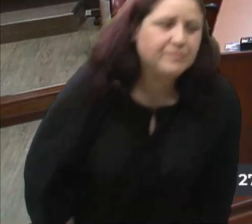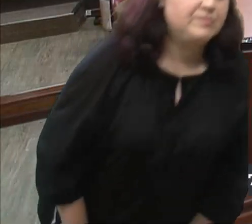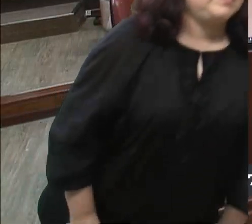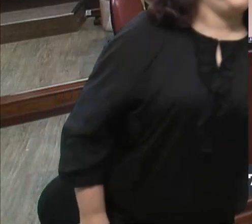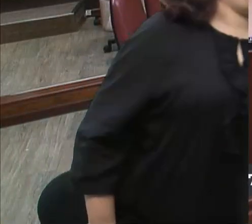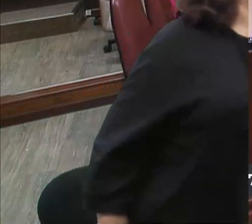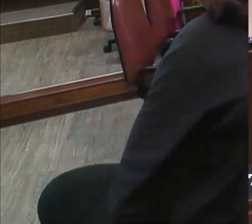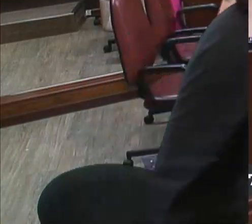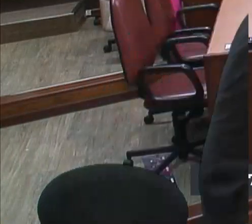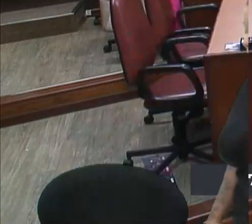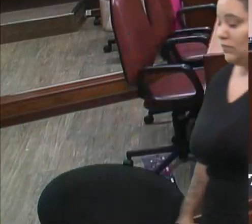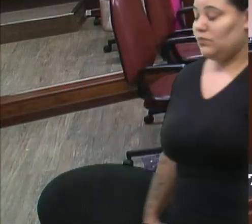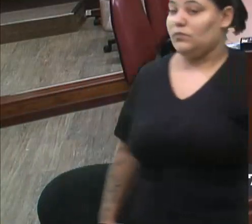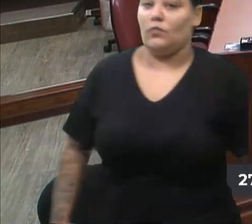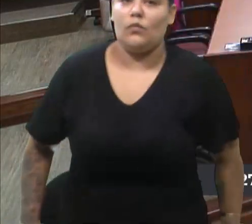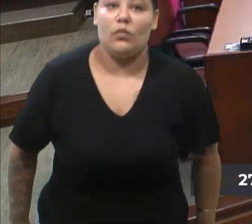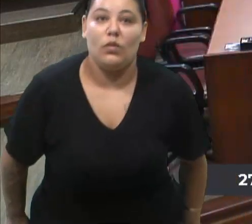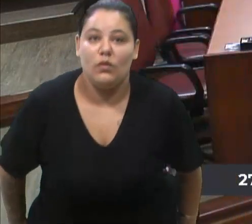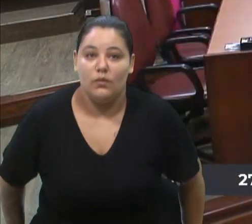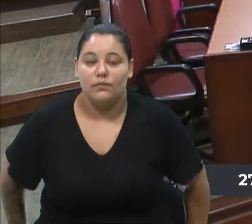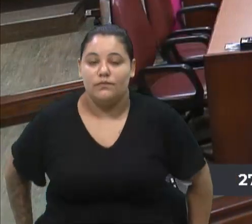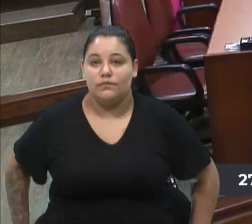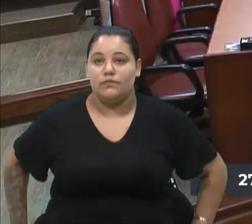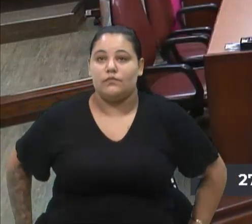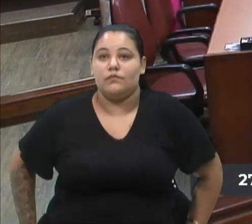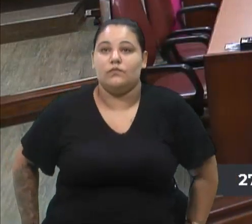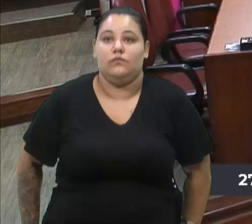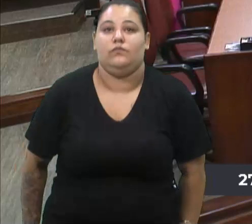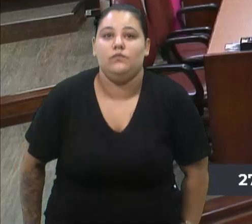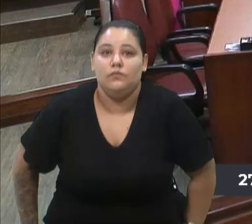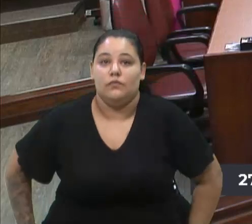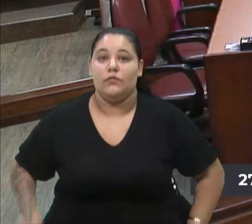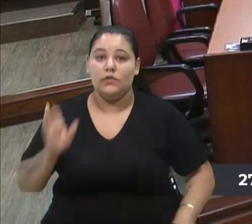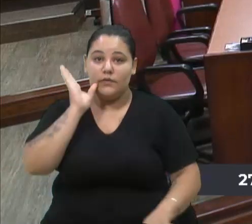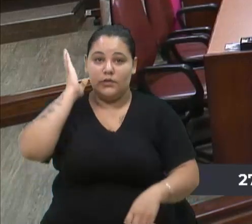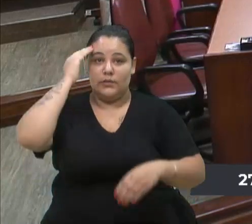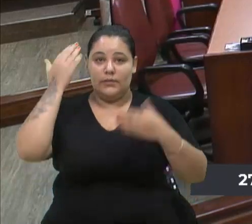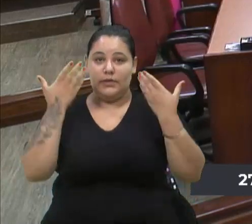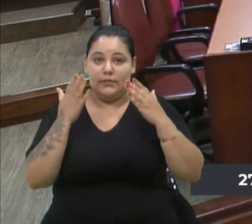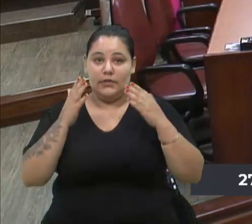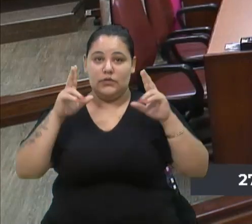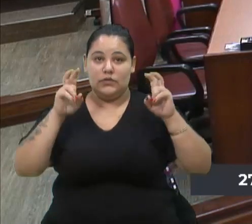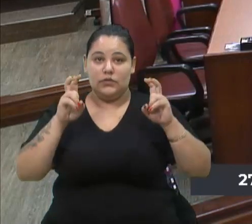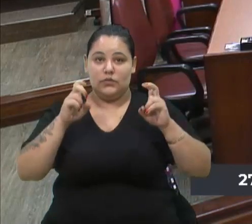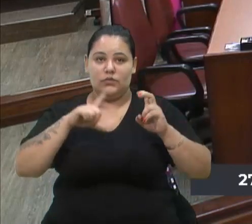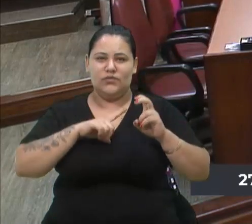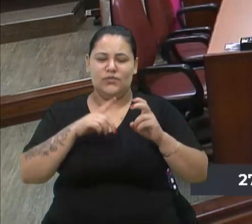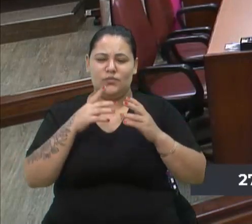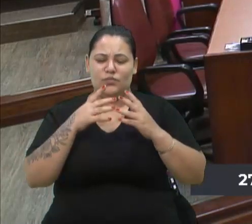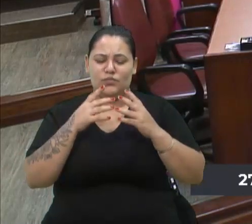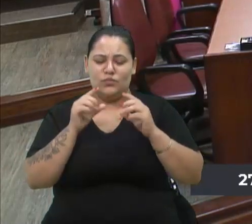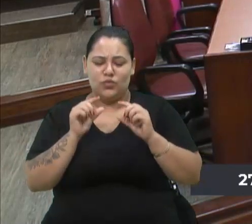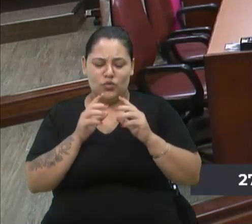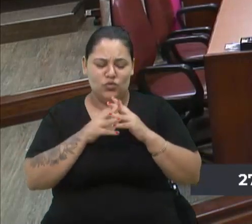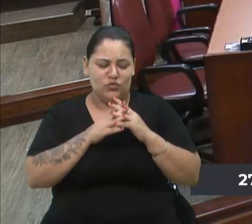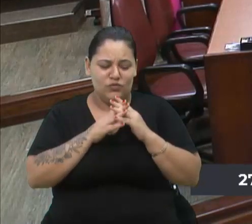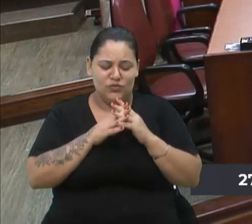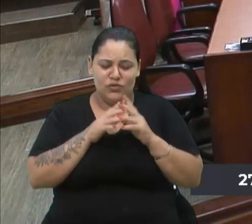Vereador Felipe, parabéns pelo tema. Eu estou um pouco confuso porque eu tenho escutado uma frase que o amor